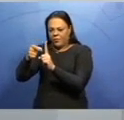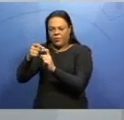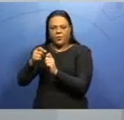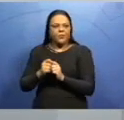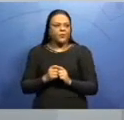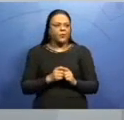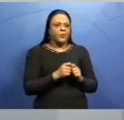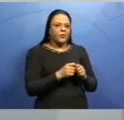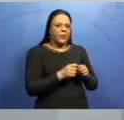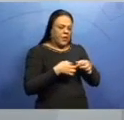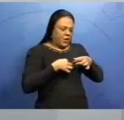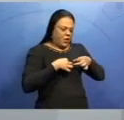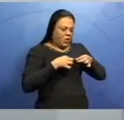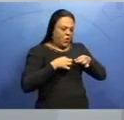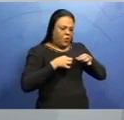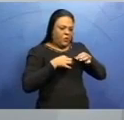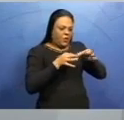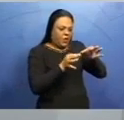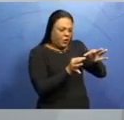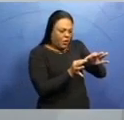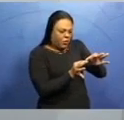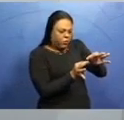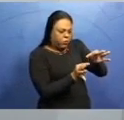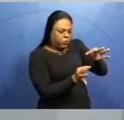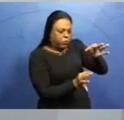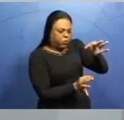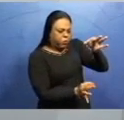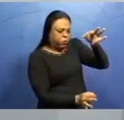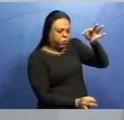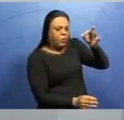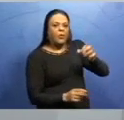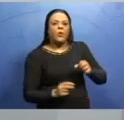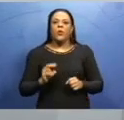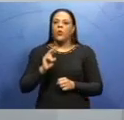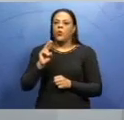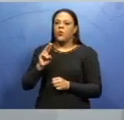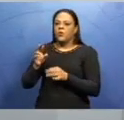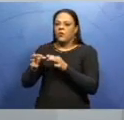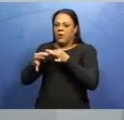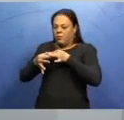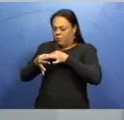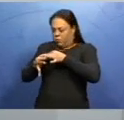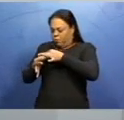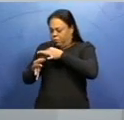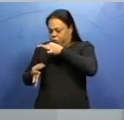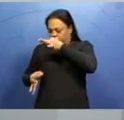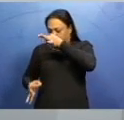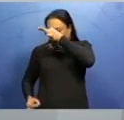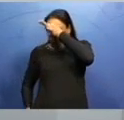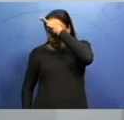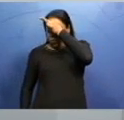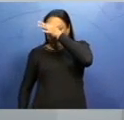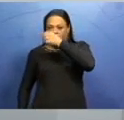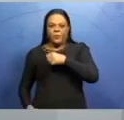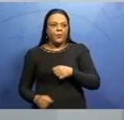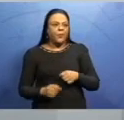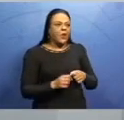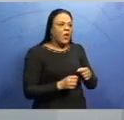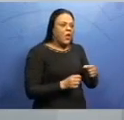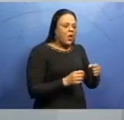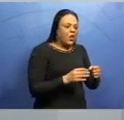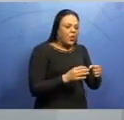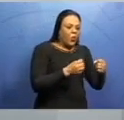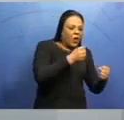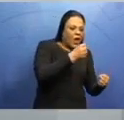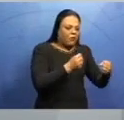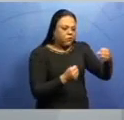Comprimento de tecido. Fita métrica. E a velocidade do carro? Esse acho que a